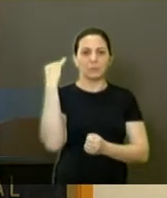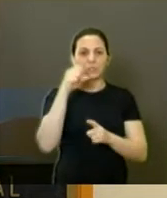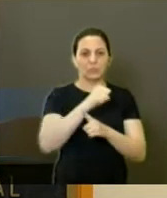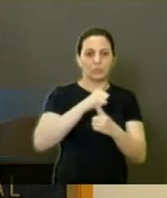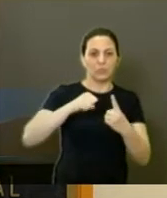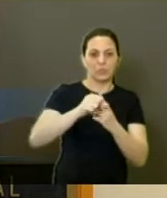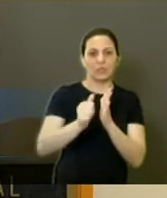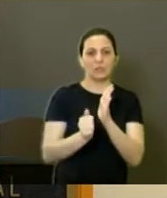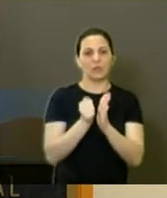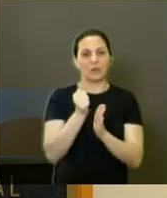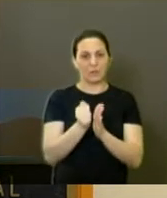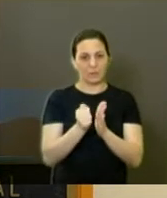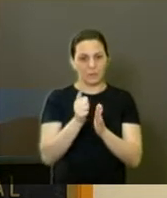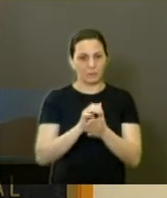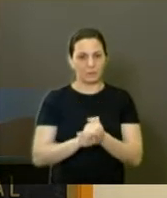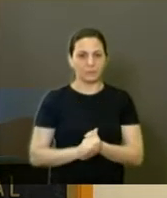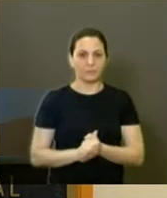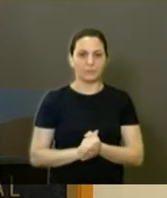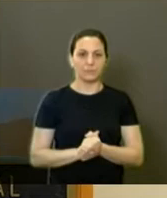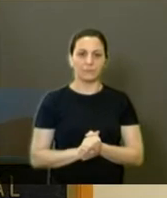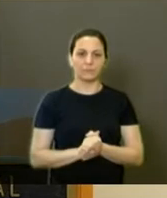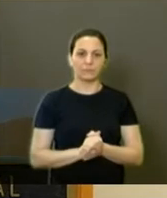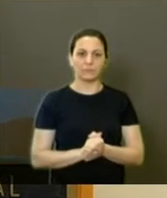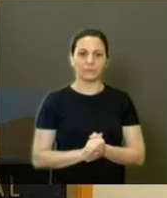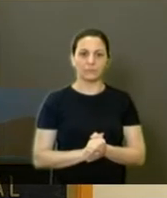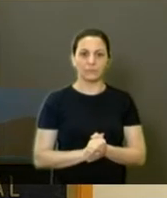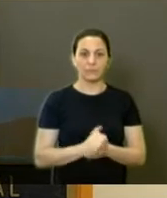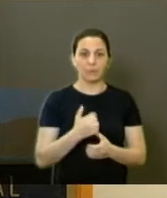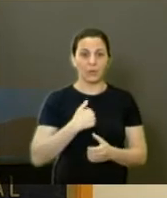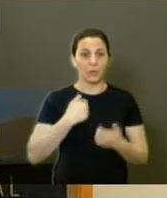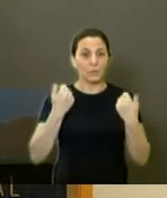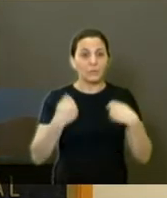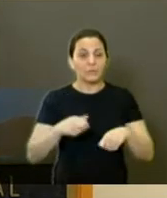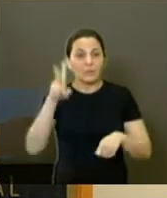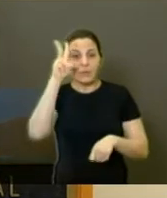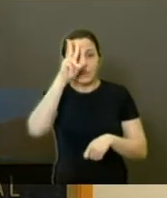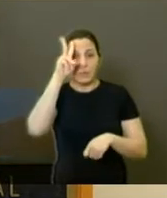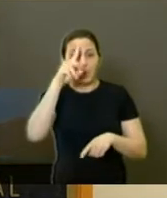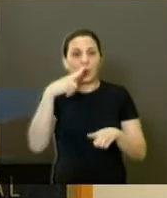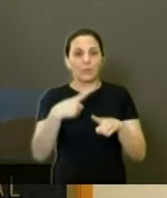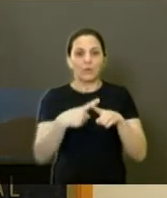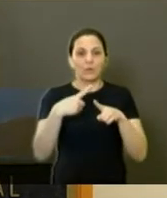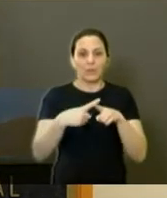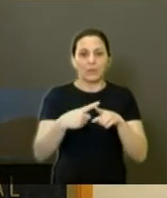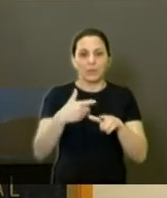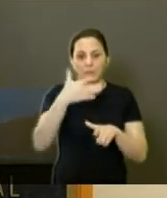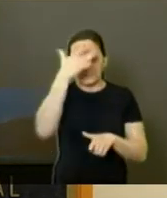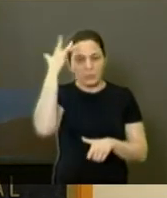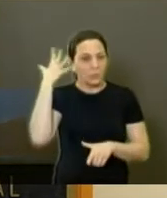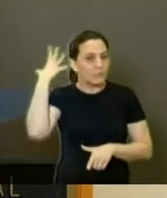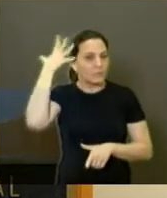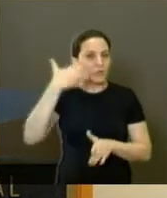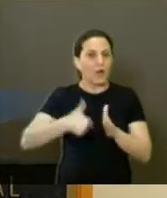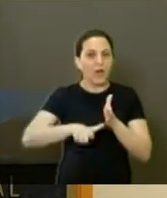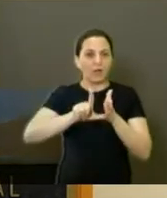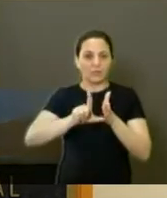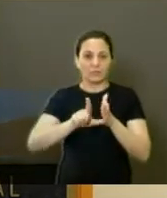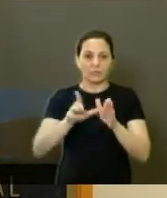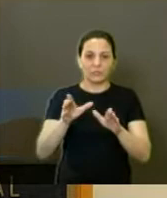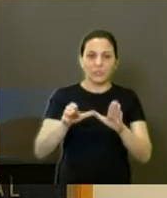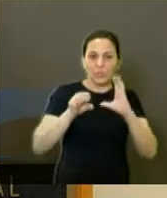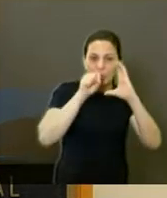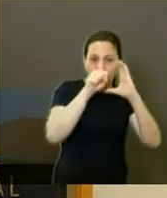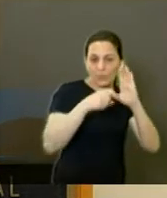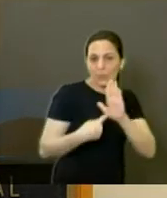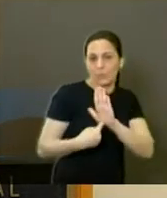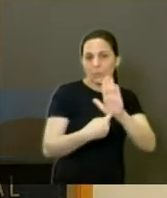sociedade araraquarense. Não preciso eu lembrar isso, porque os oradores que me antecederam, o vídeo que nos foi